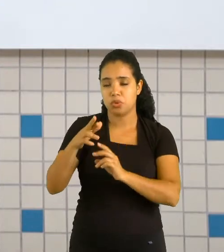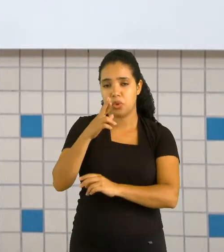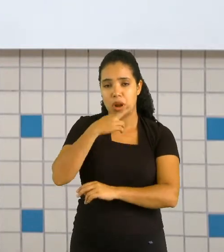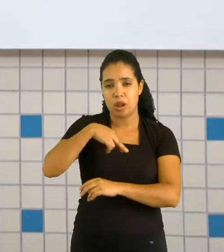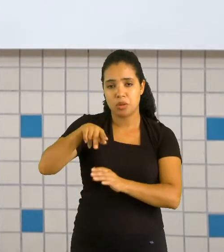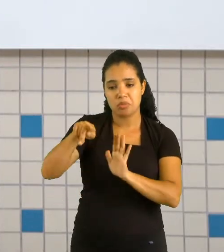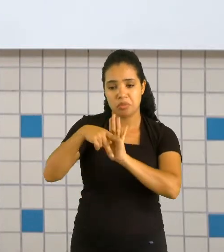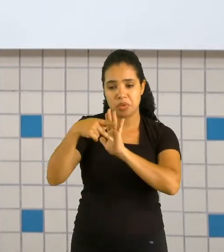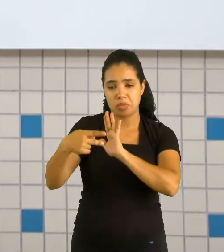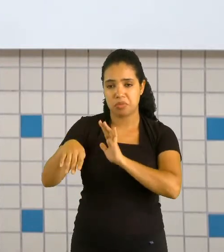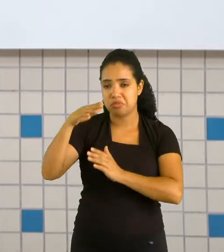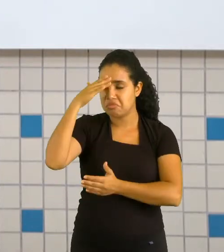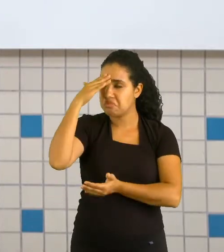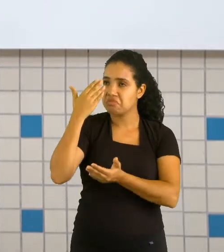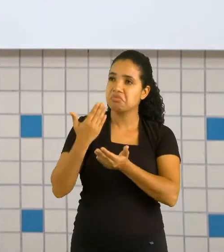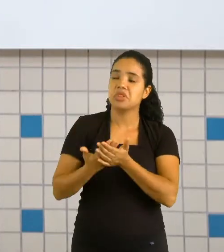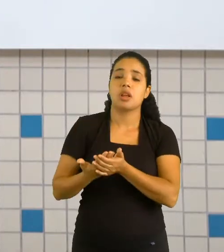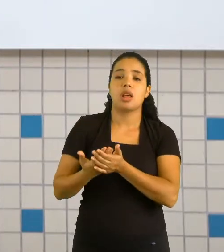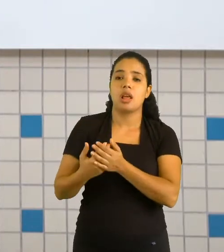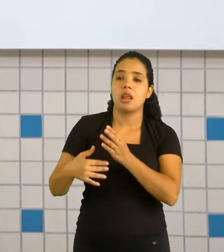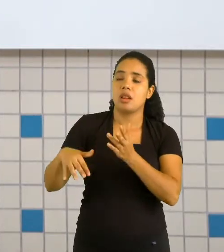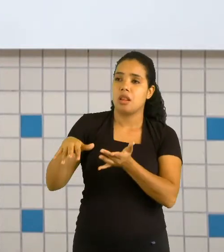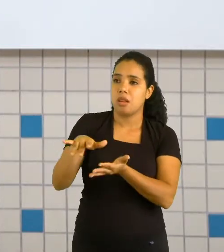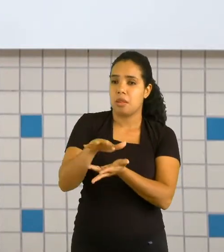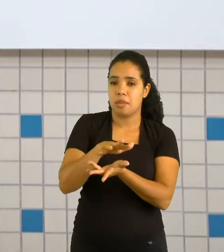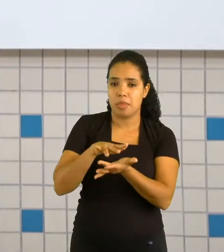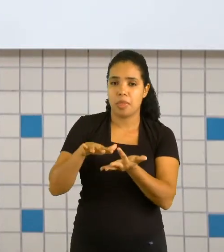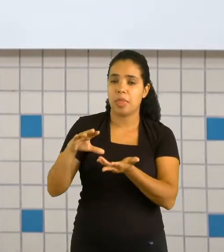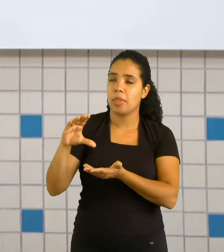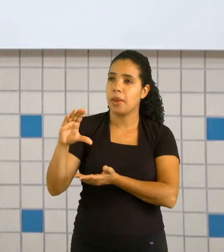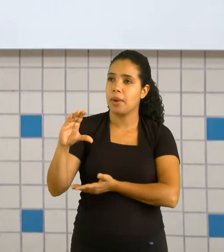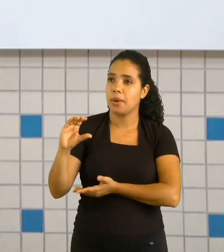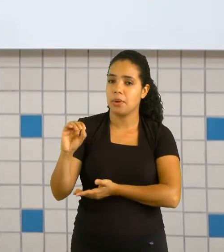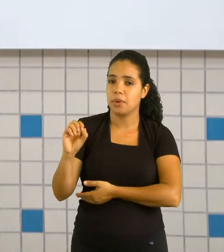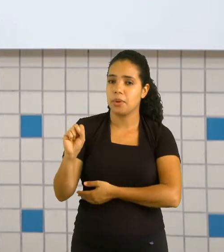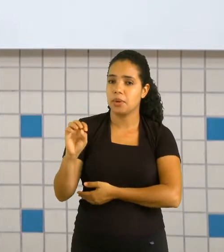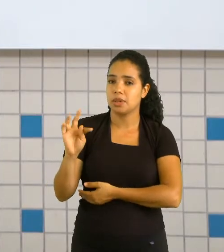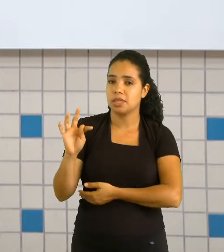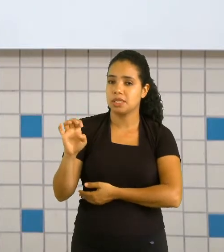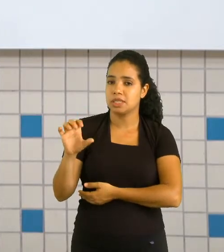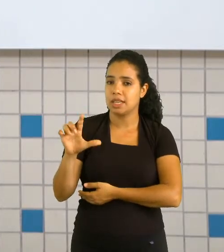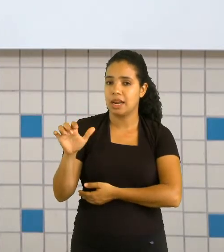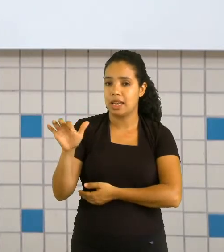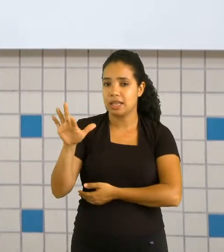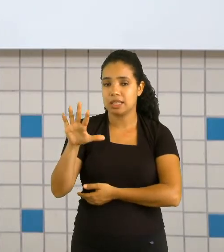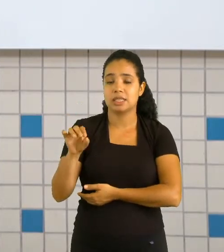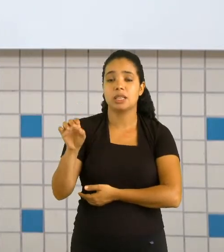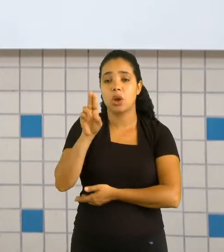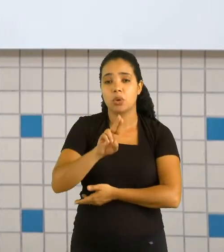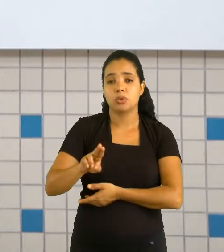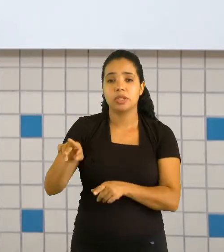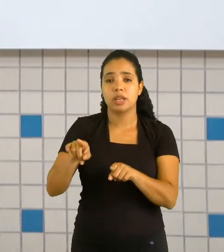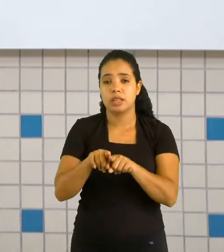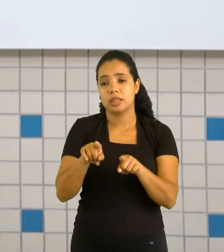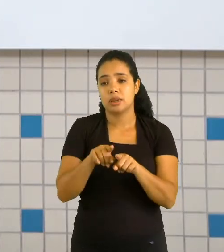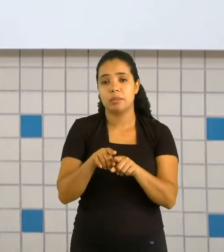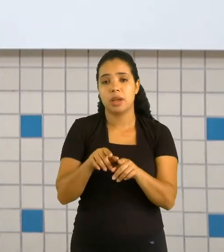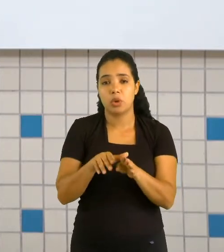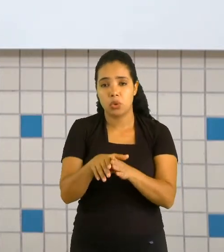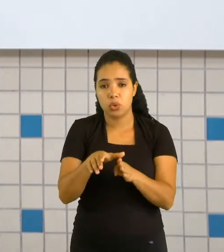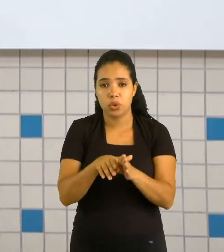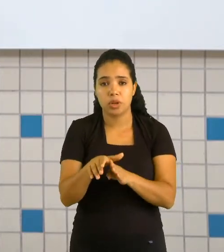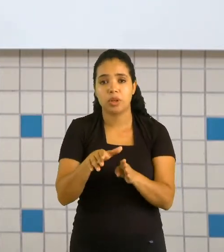E essas constelações, elas eram usadas também como forma de orientação